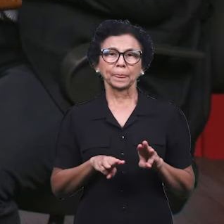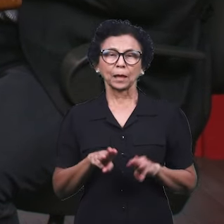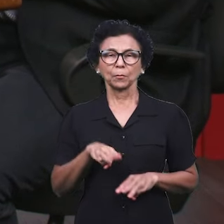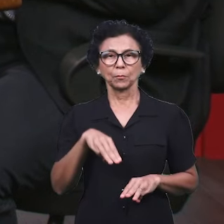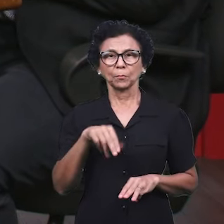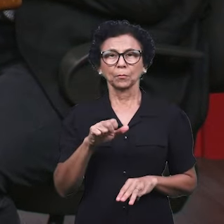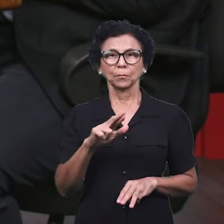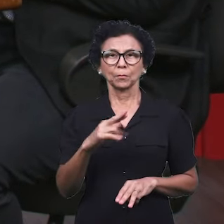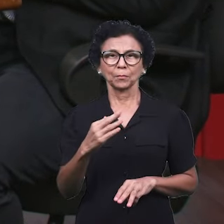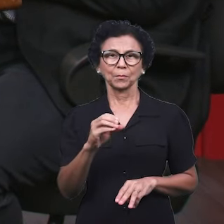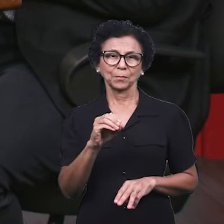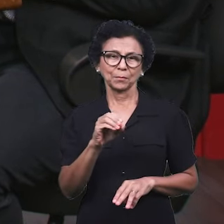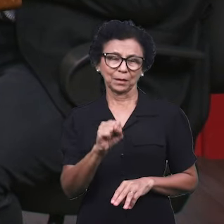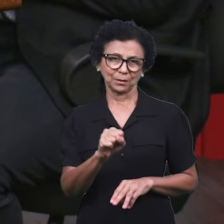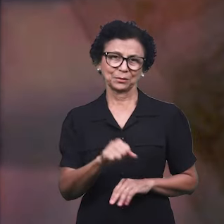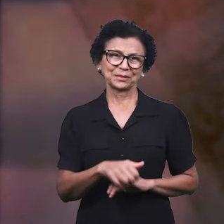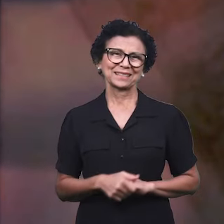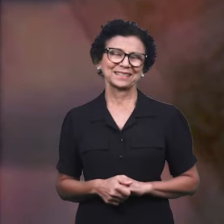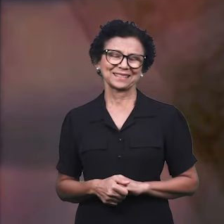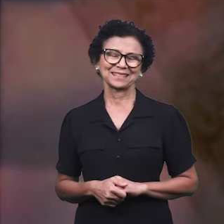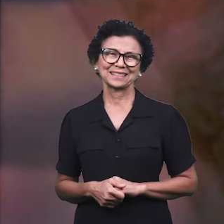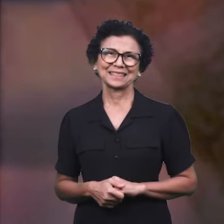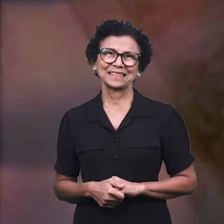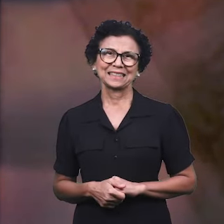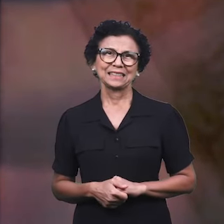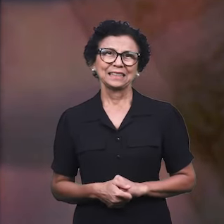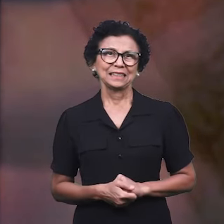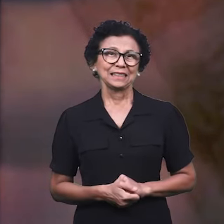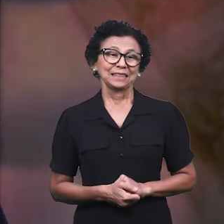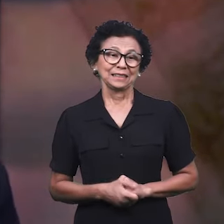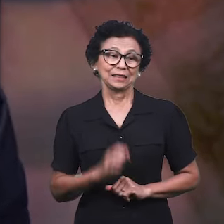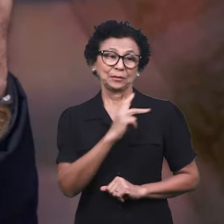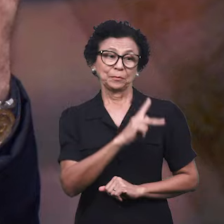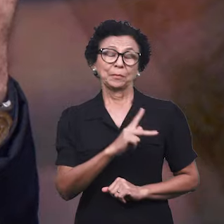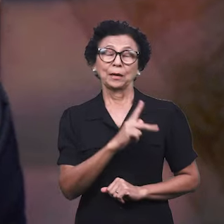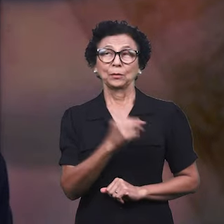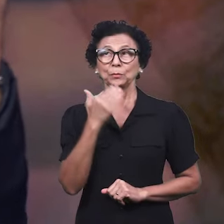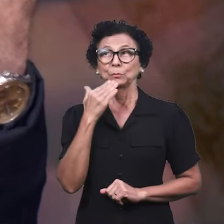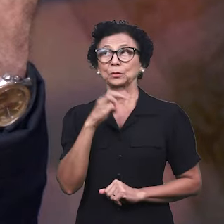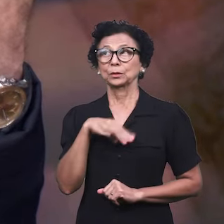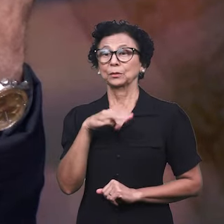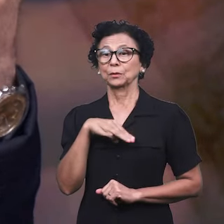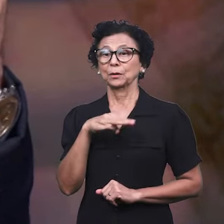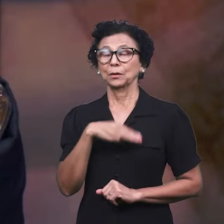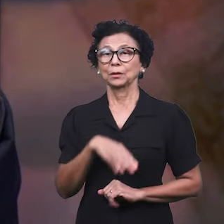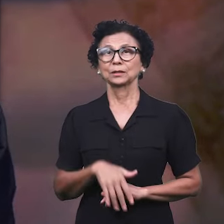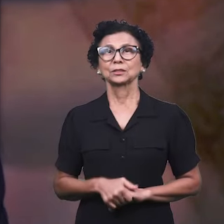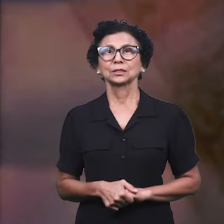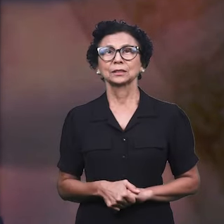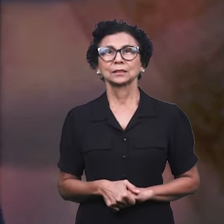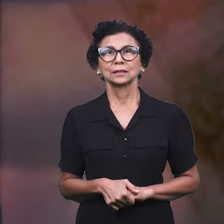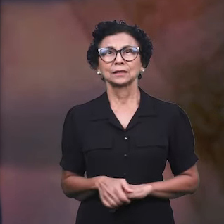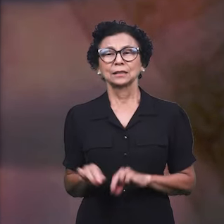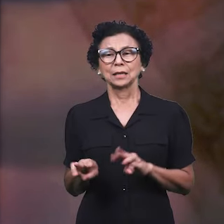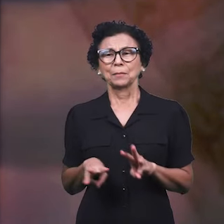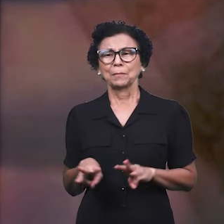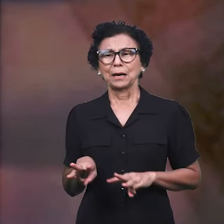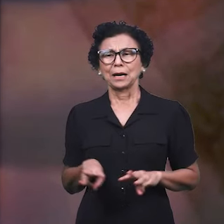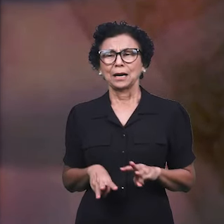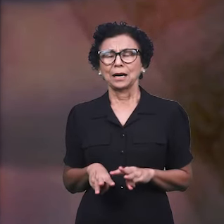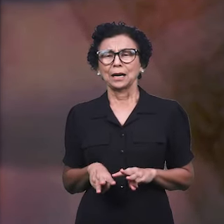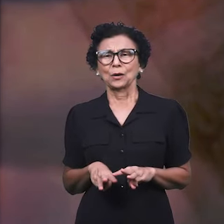Senhor é misericordioso. Amém. E Paulo também tinha misericórdia, né? Tinha. Porque Marcos lá, no momento, ele não quis ir,